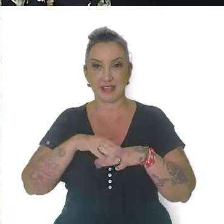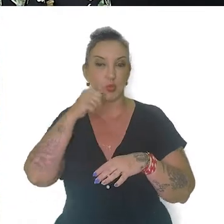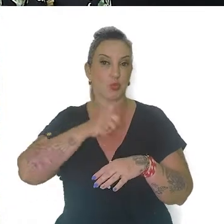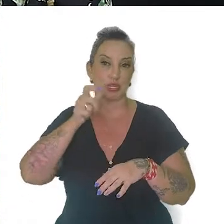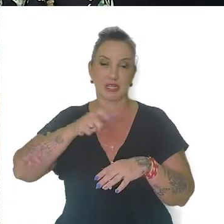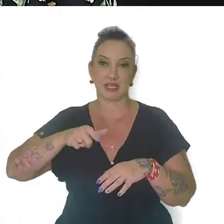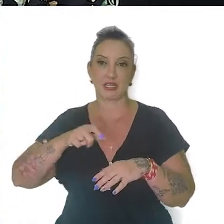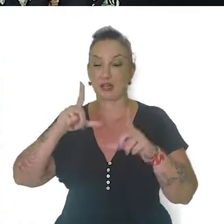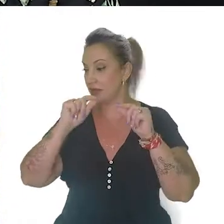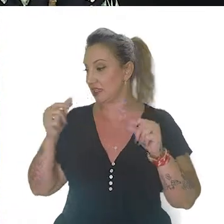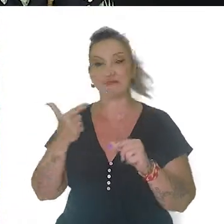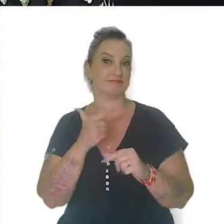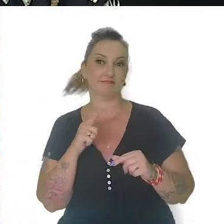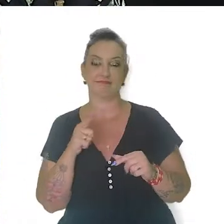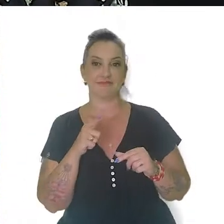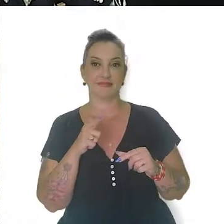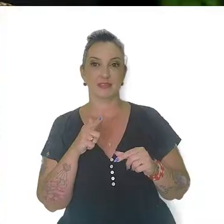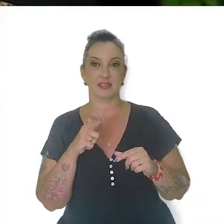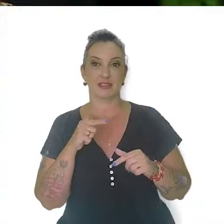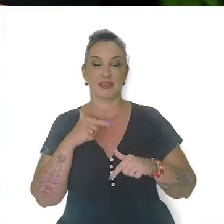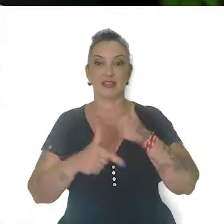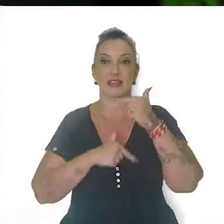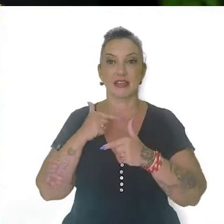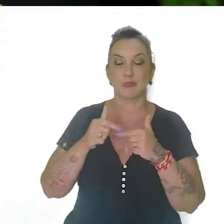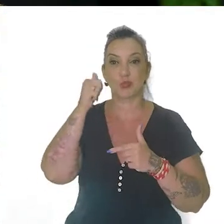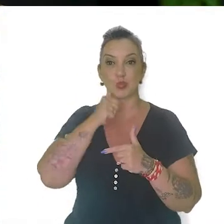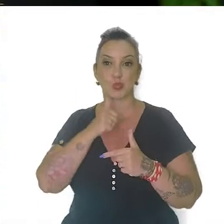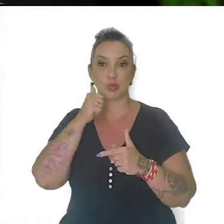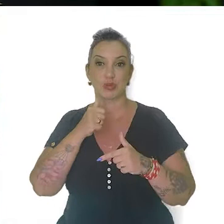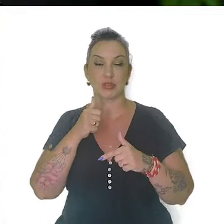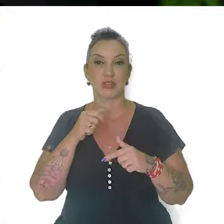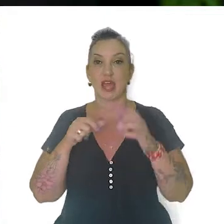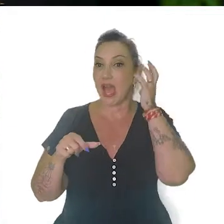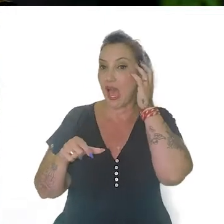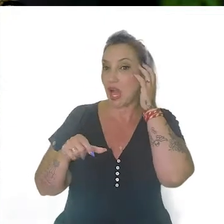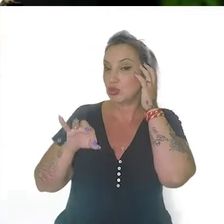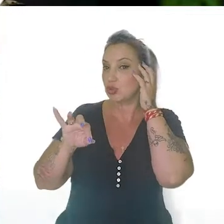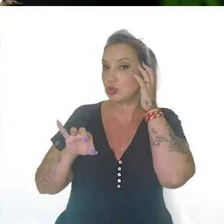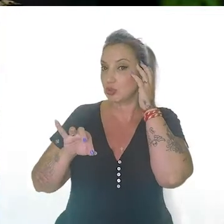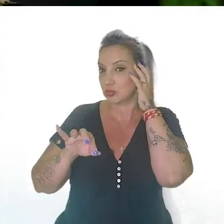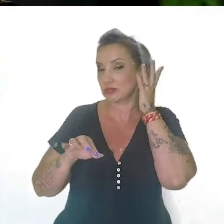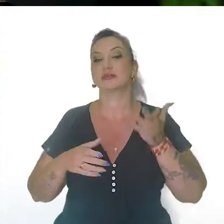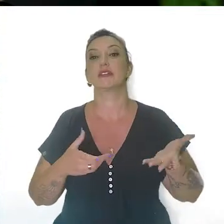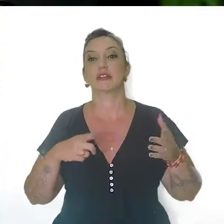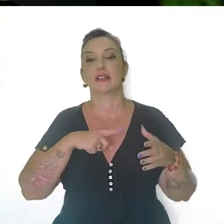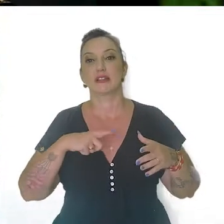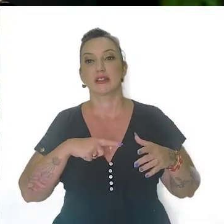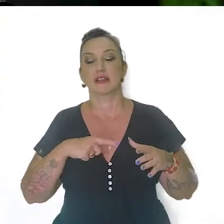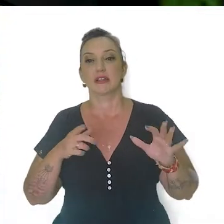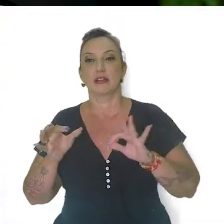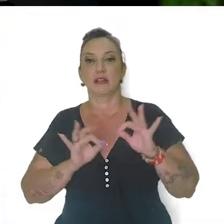feita de mulheres, né? Então, em Brasília eu não tinha essa mão de obra, eu não tinha mulher técnica de áudio, eu não tinha. Então, assim, a